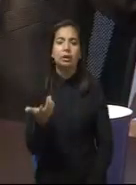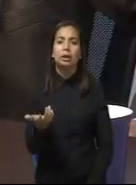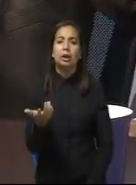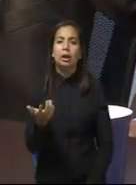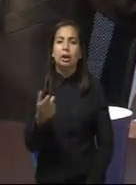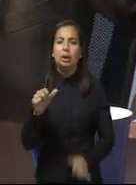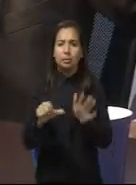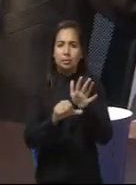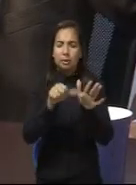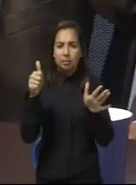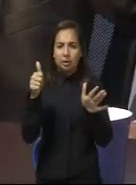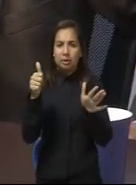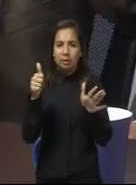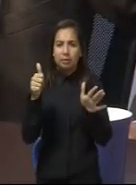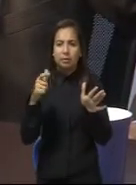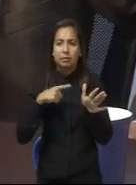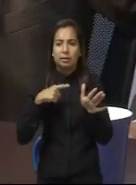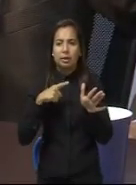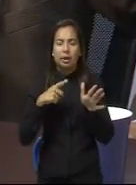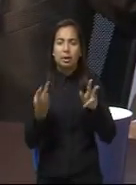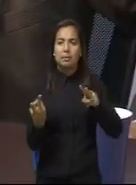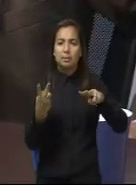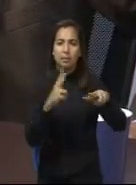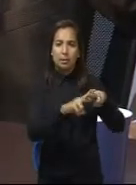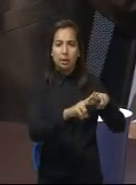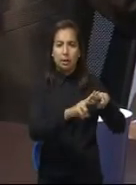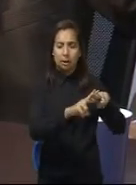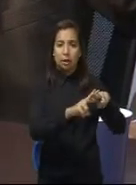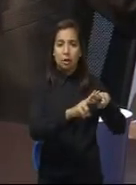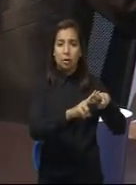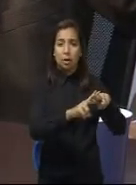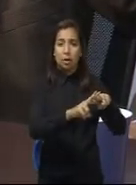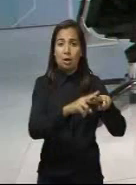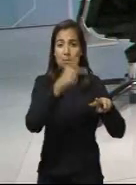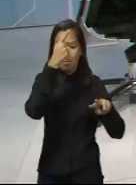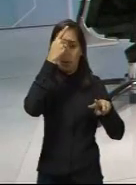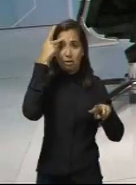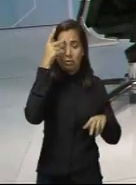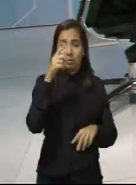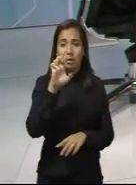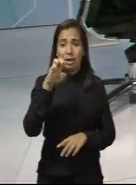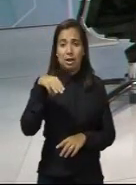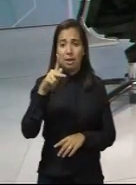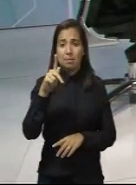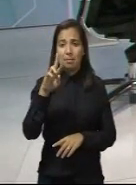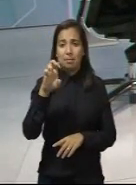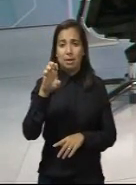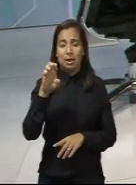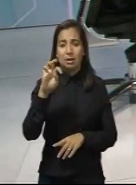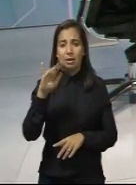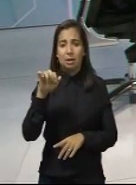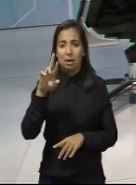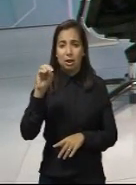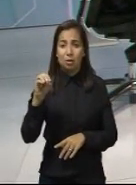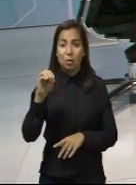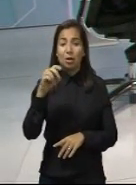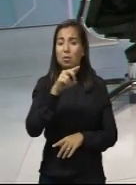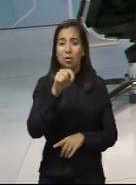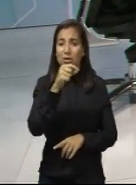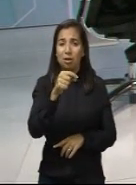vez você pegou e prendeu os maiores empreiteiros do país, grandes empresários do